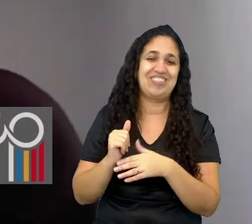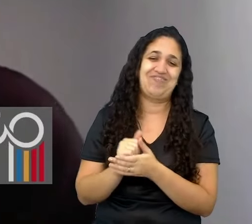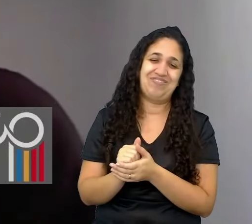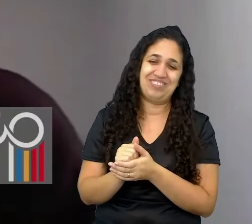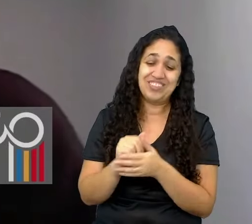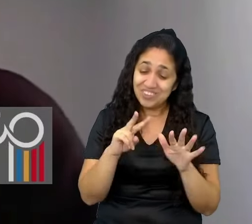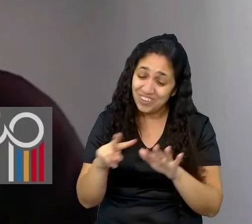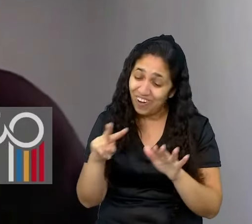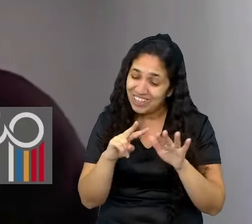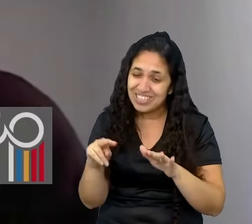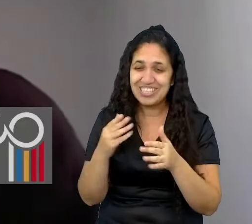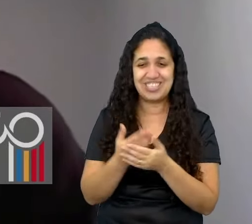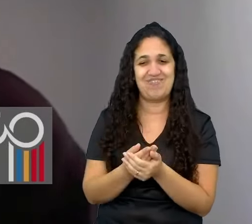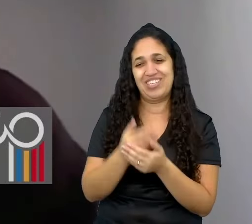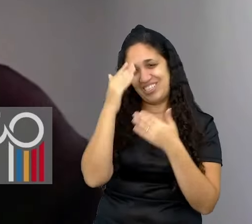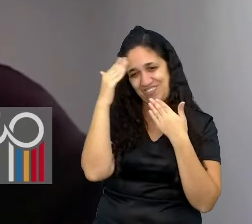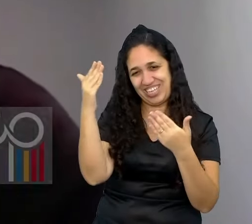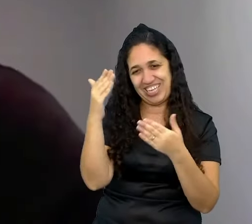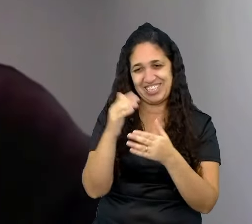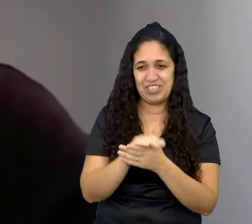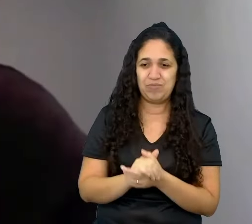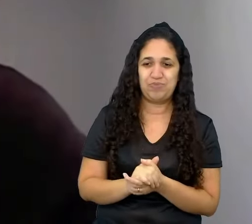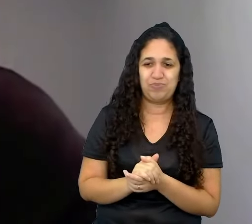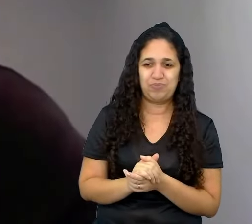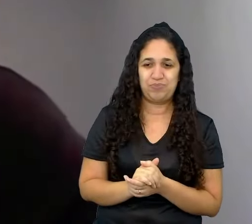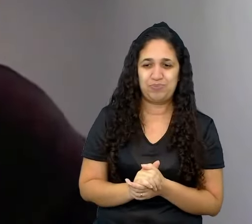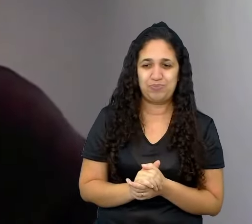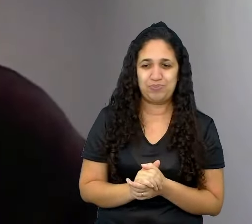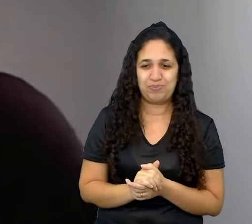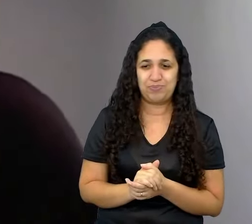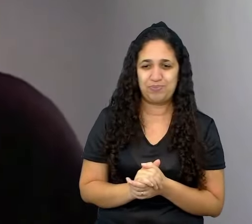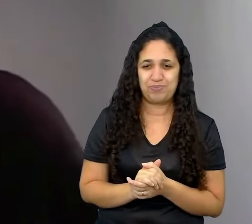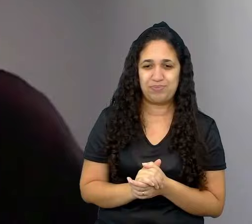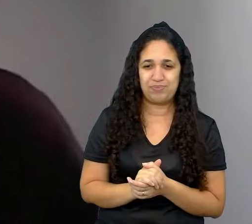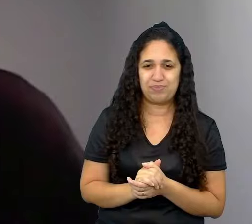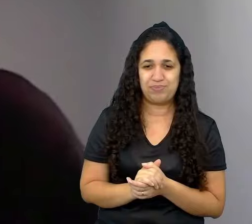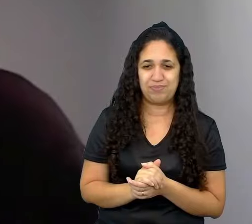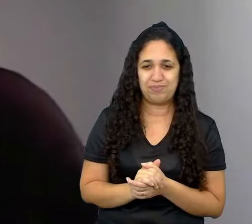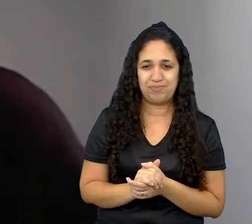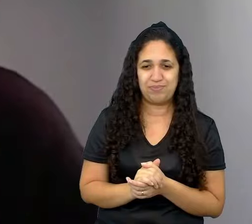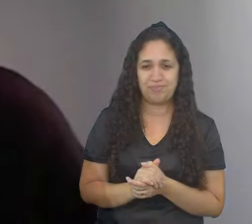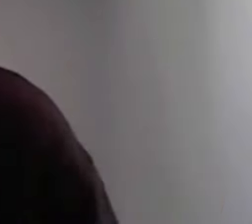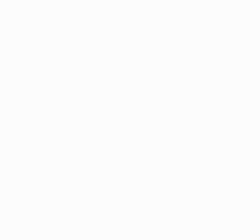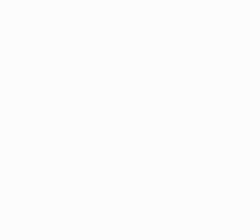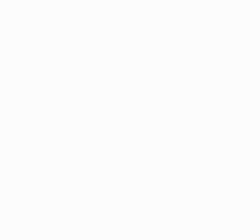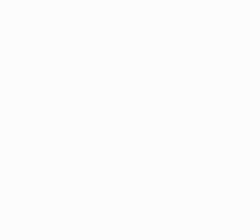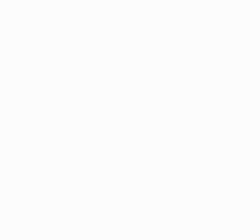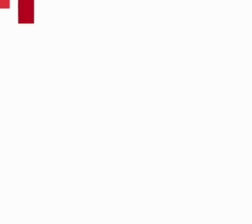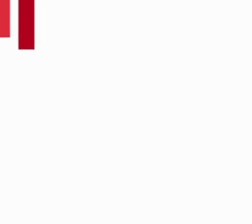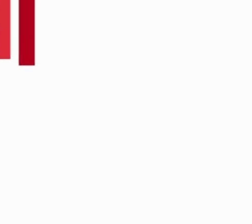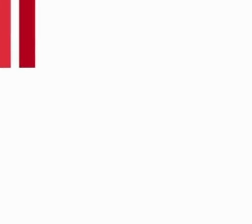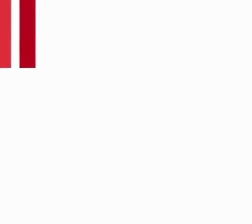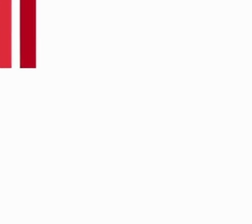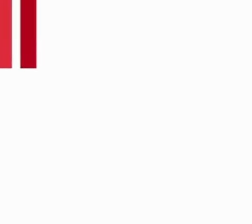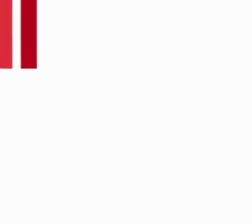toda semana, tá bom? Muito obrigada.